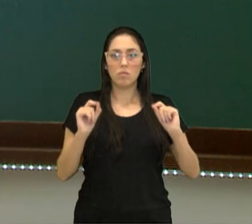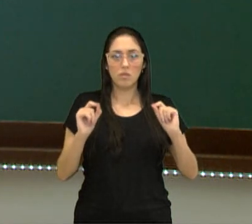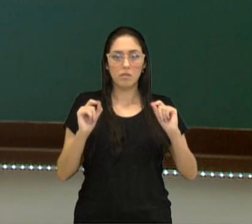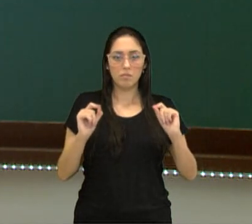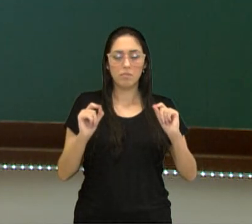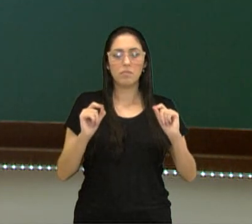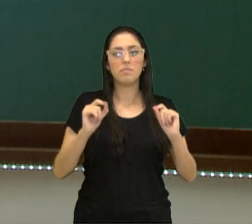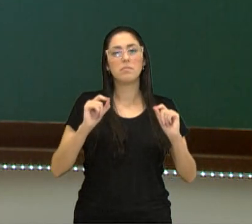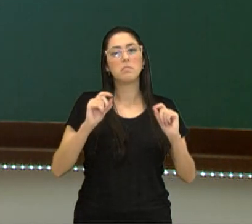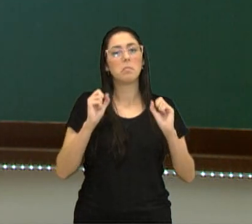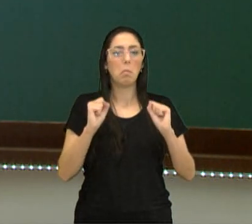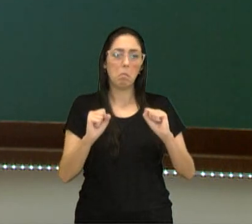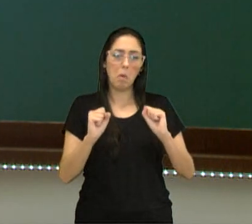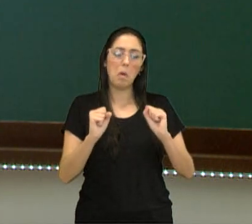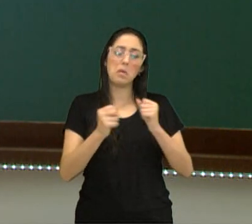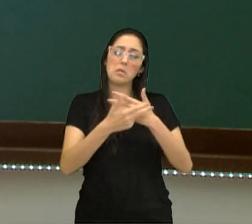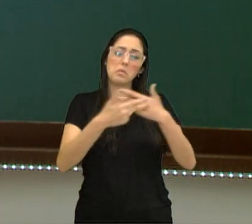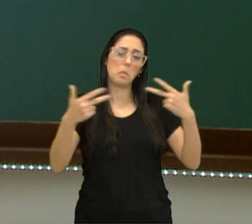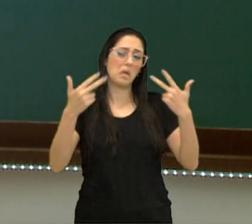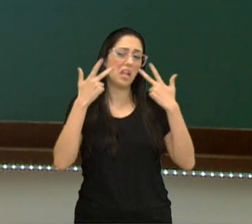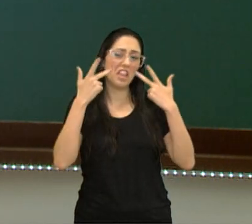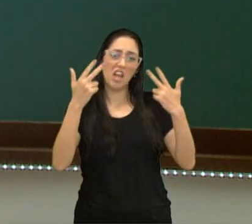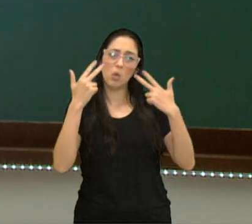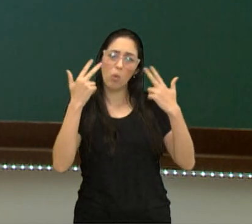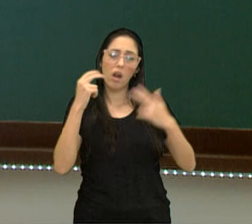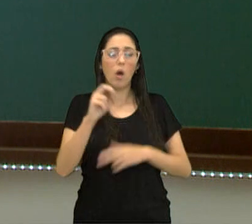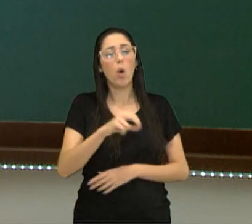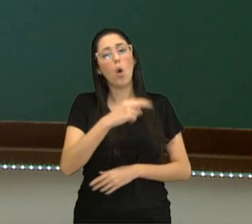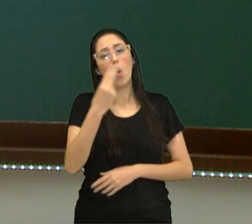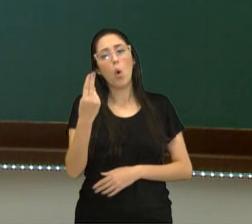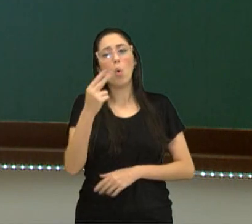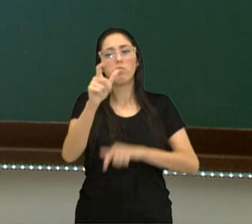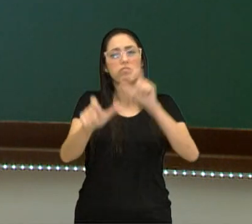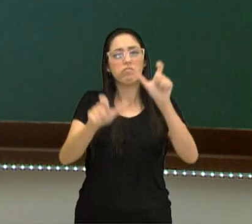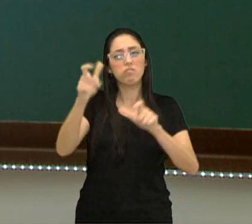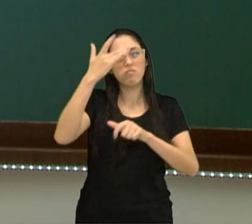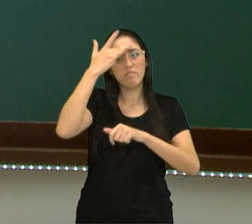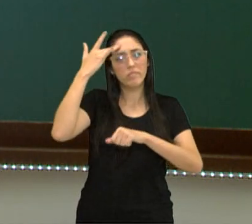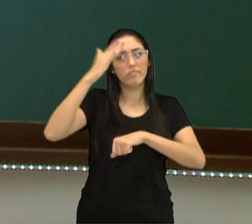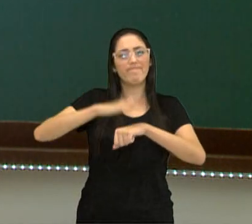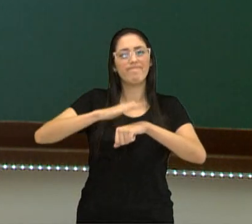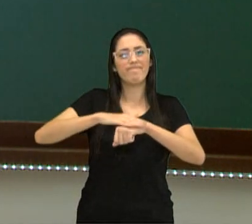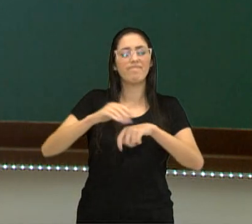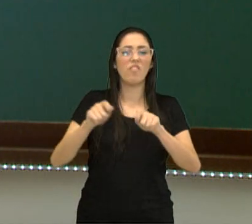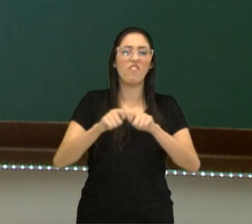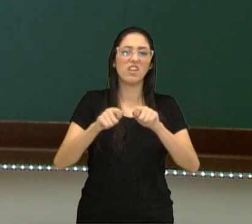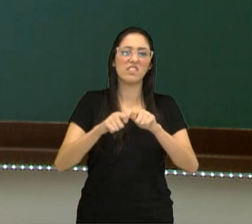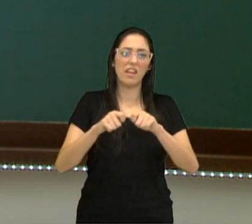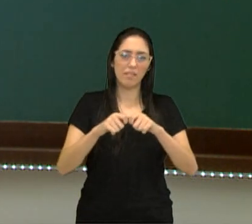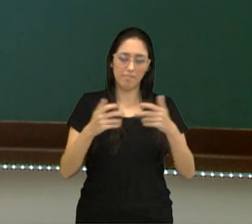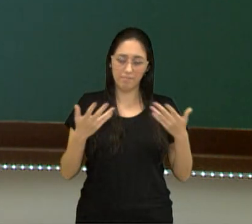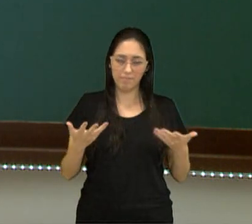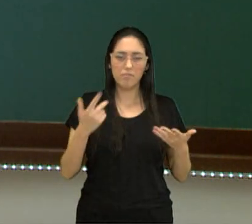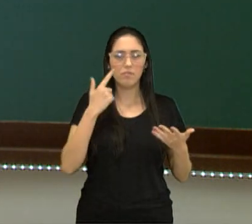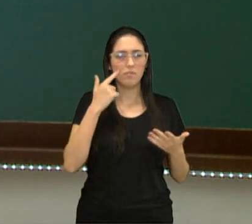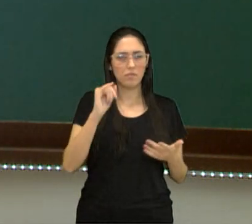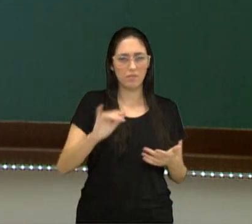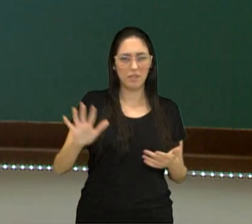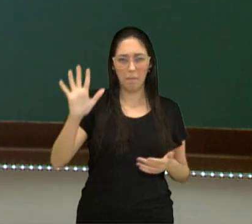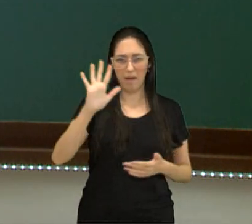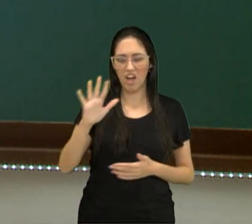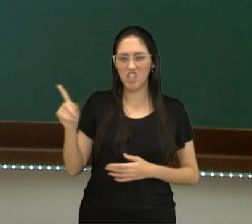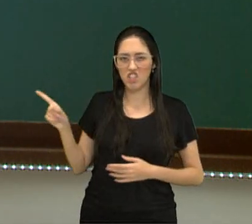tem causas naturais e algumas causas antrópicas, aquelas que nós causamos. E a imagem que você vê aqui na